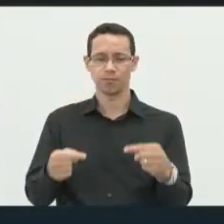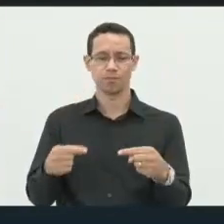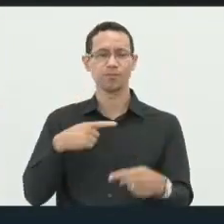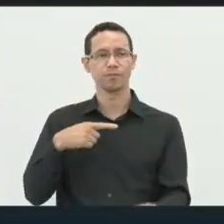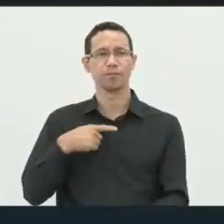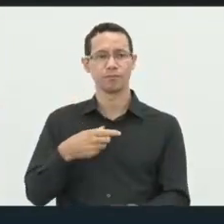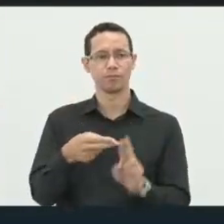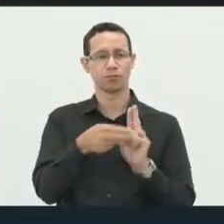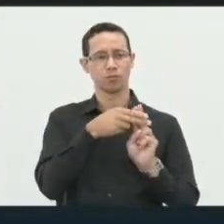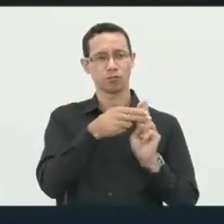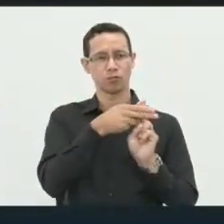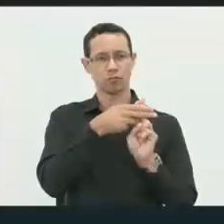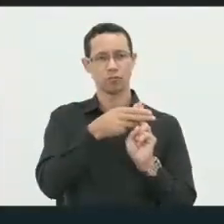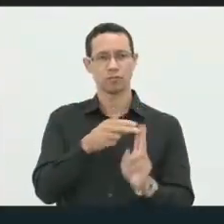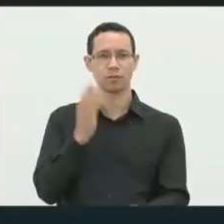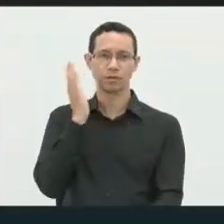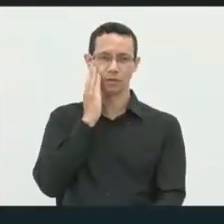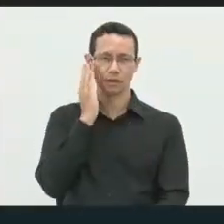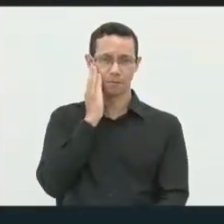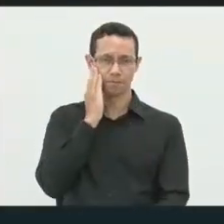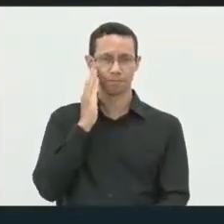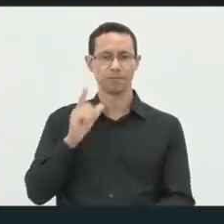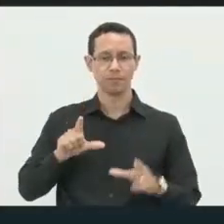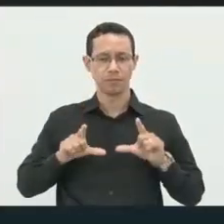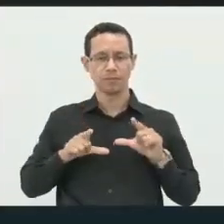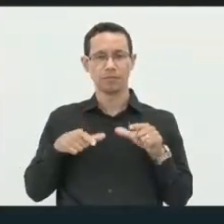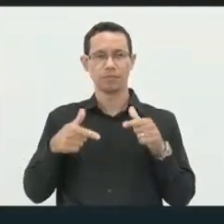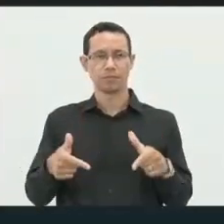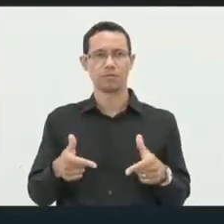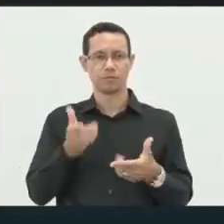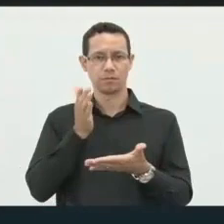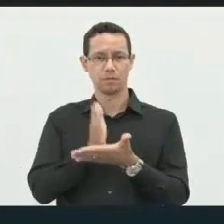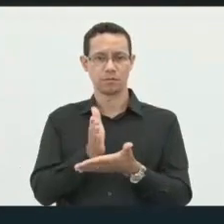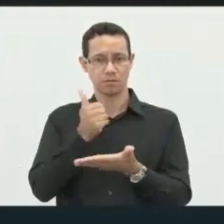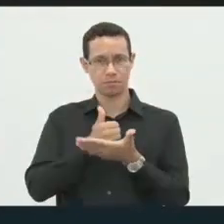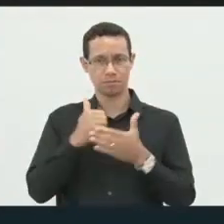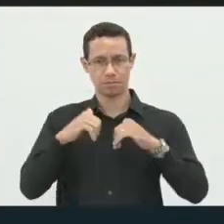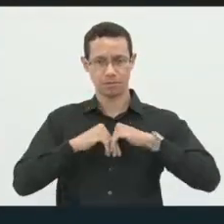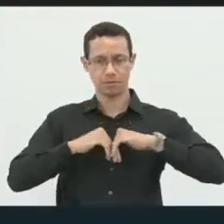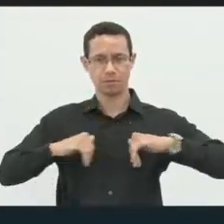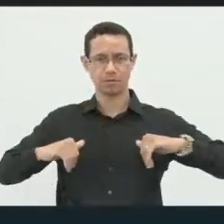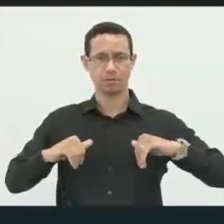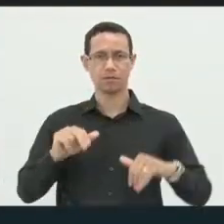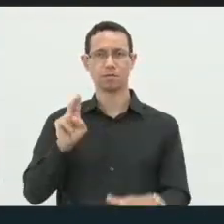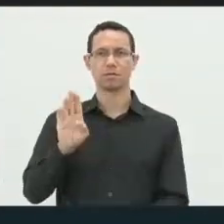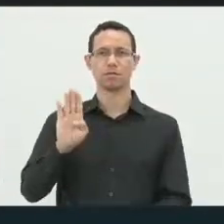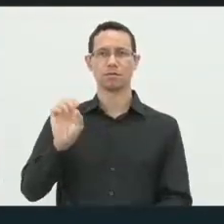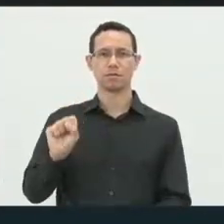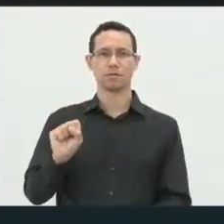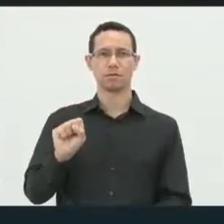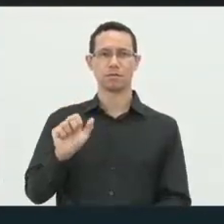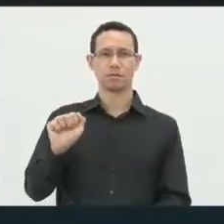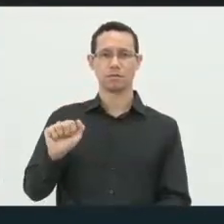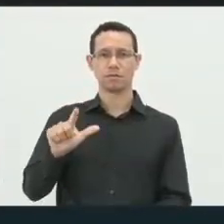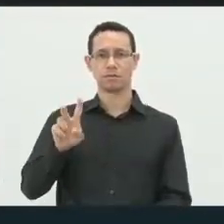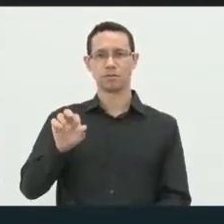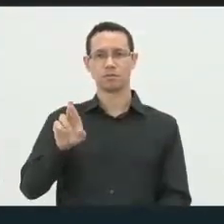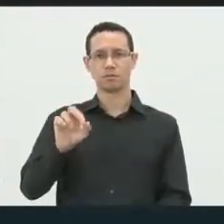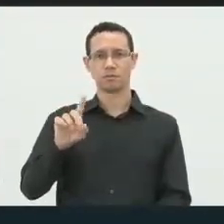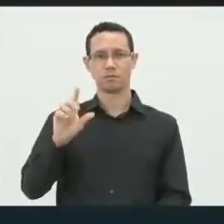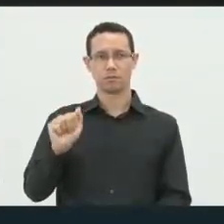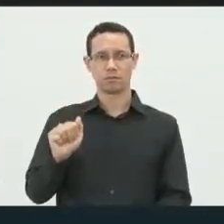SUS porém essa ação de desmembramento da UBS Alvorada com P Alvorada